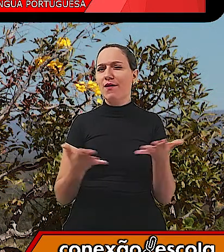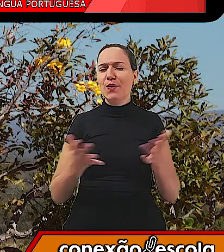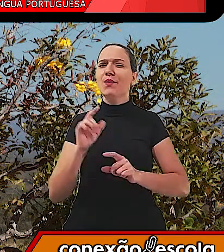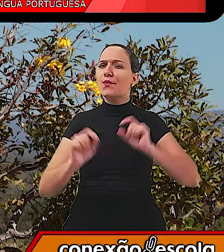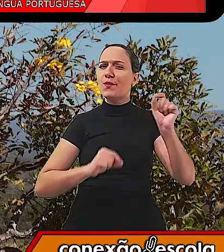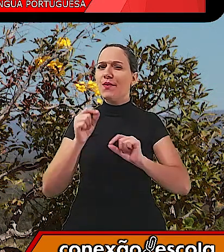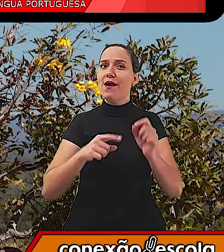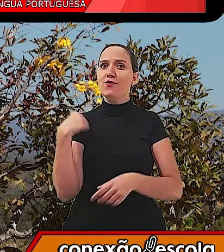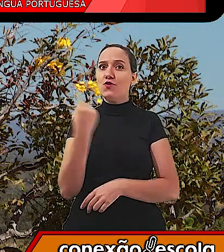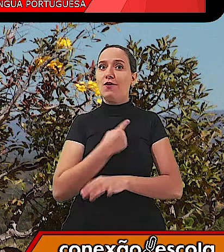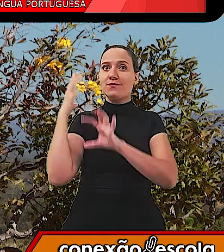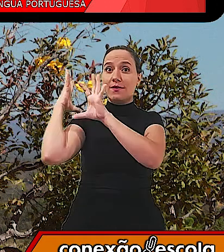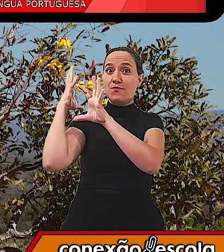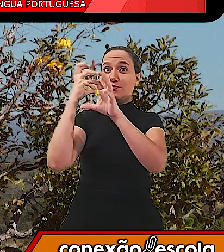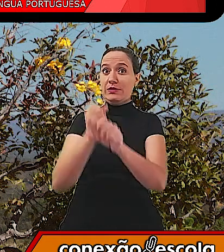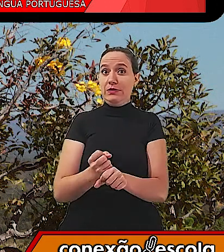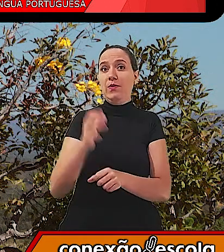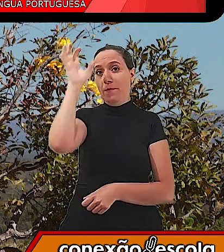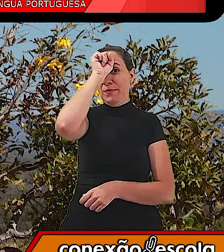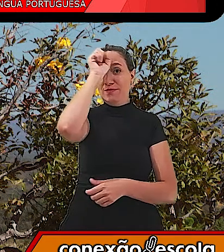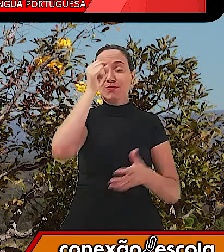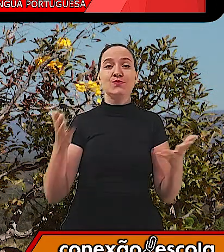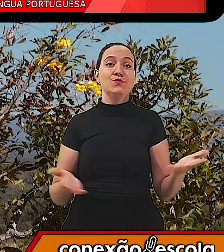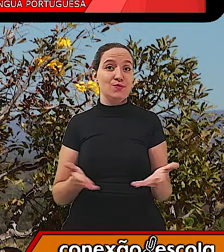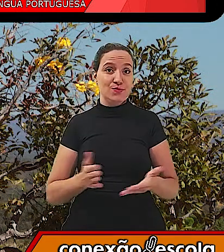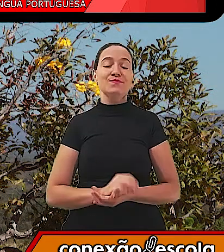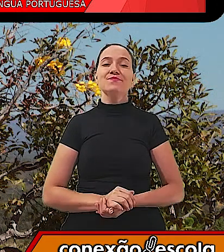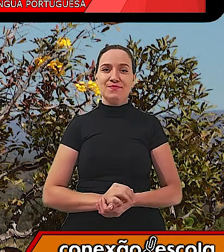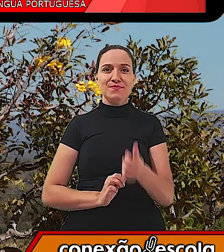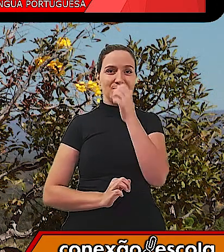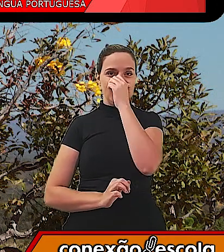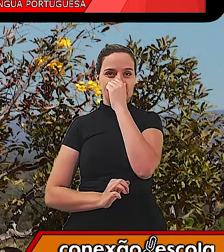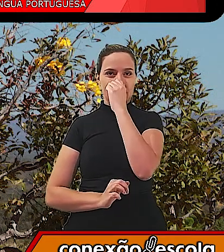Agora, nós vamos relembrar o que aprendemos hoje.